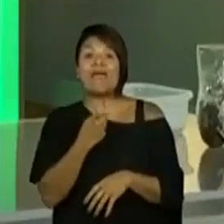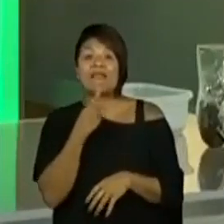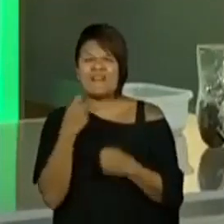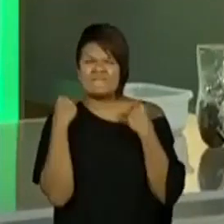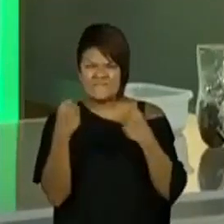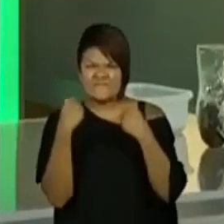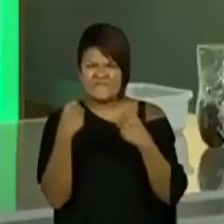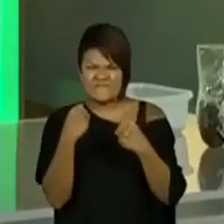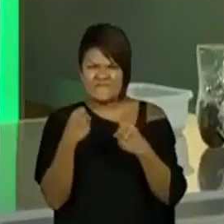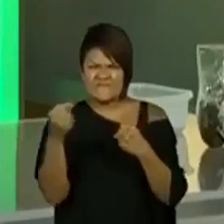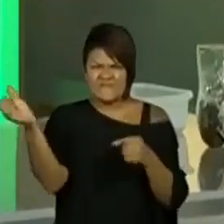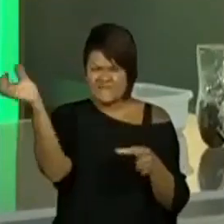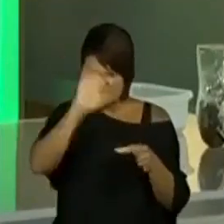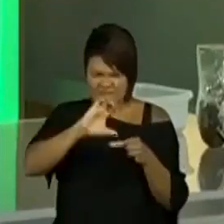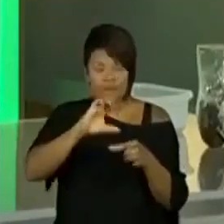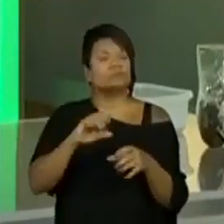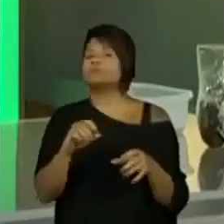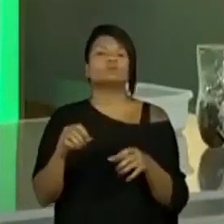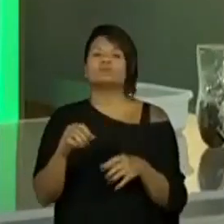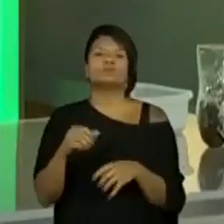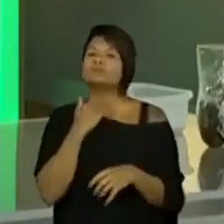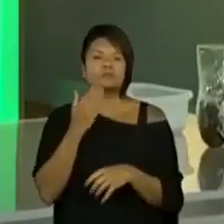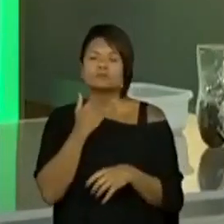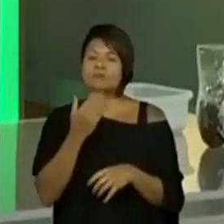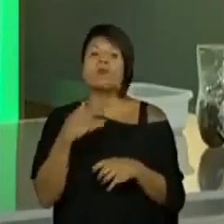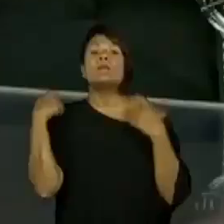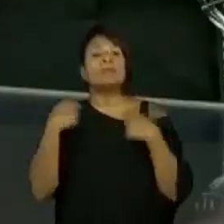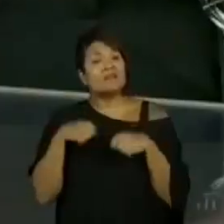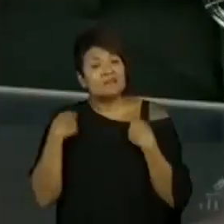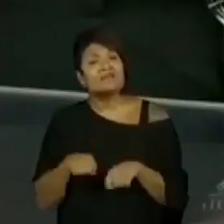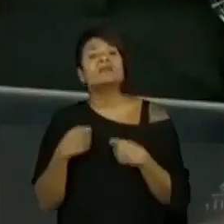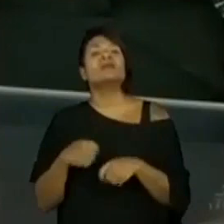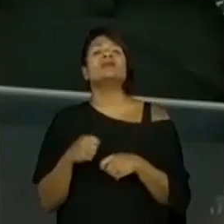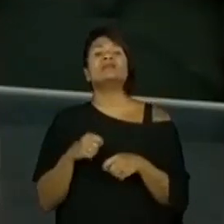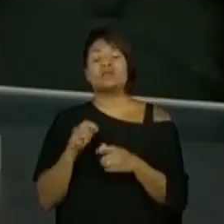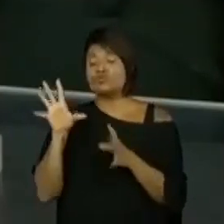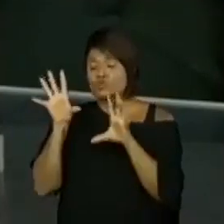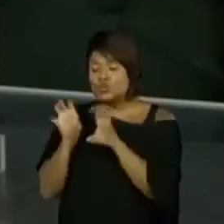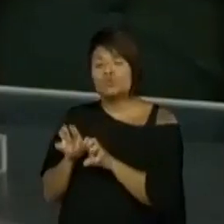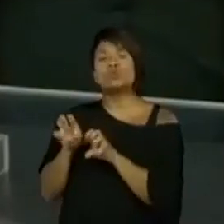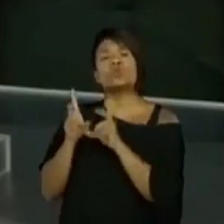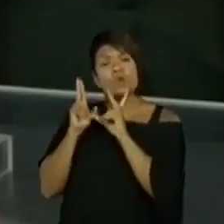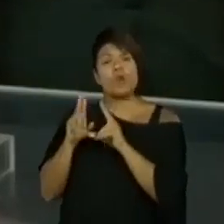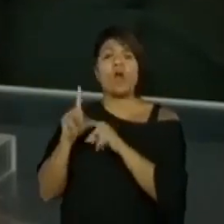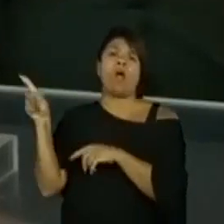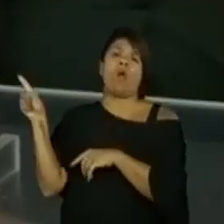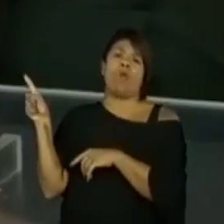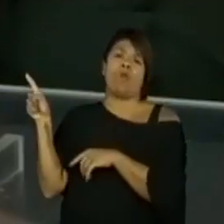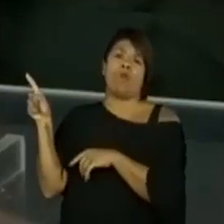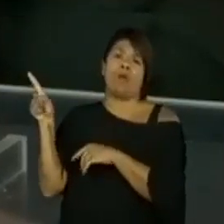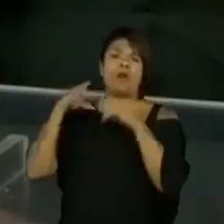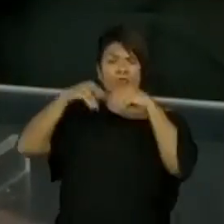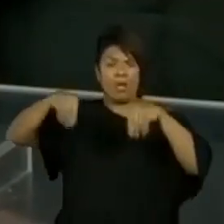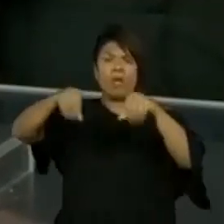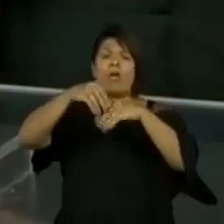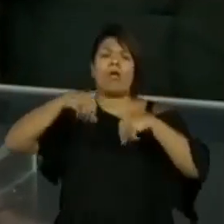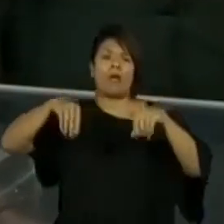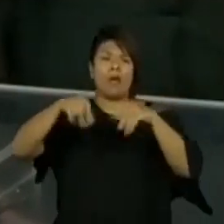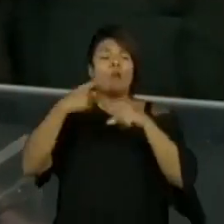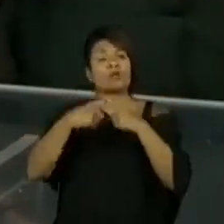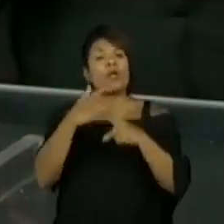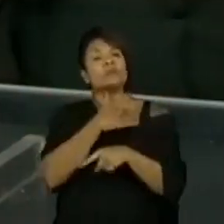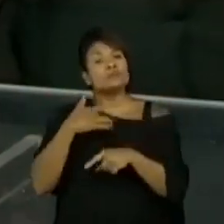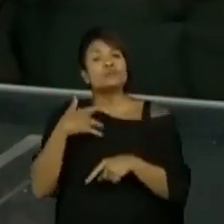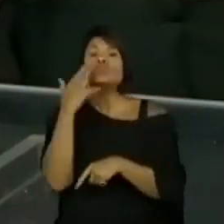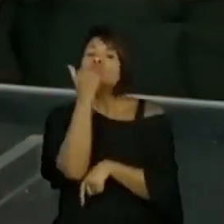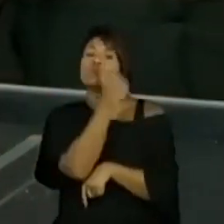certo? Também não vai, tá bom? Precisa ser essa terra mais escura, porque, como eu disse, ela é que vai fornecer os